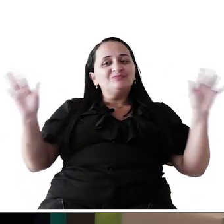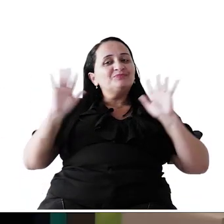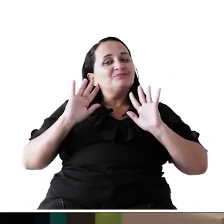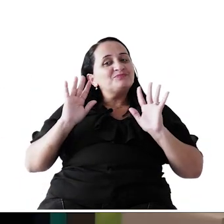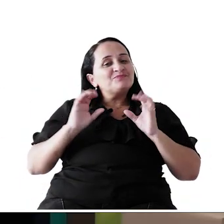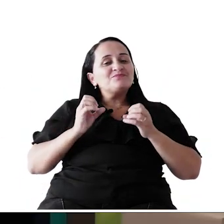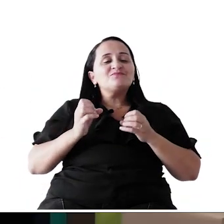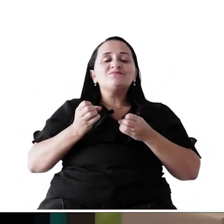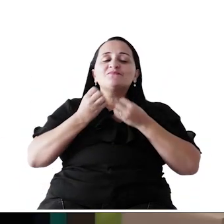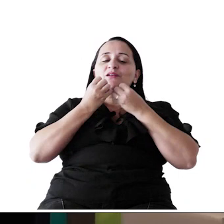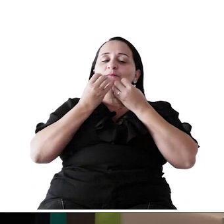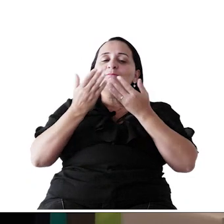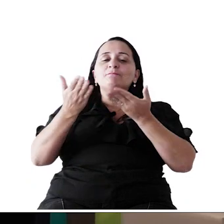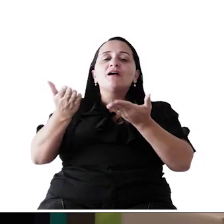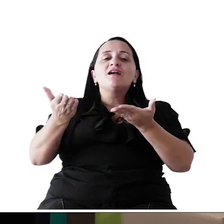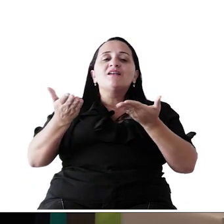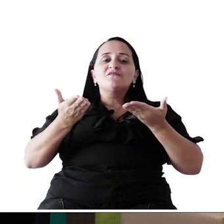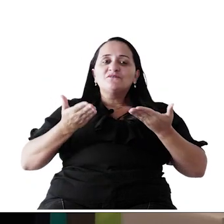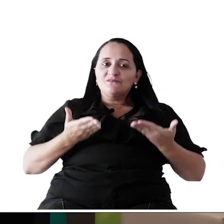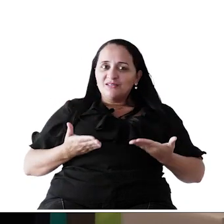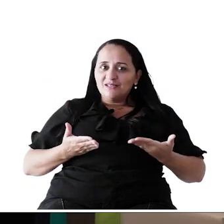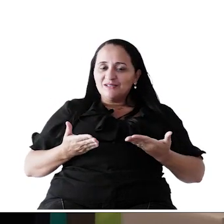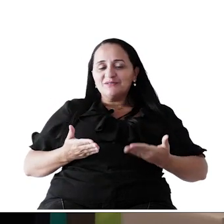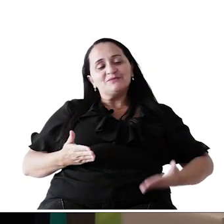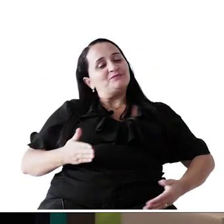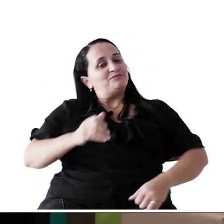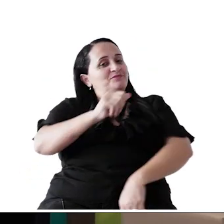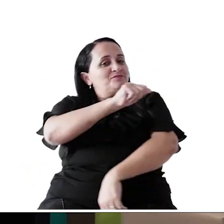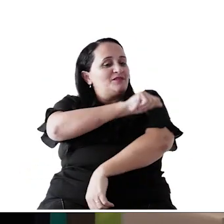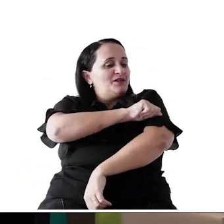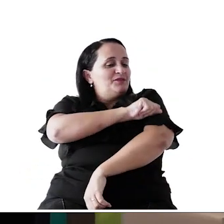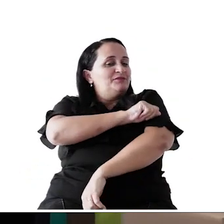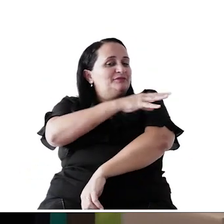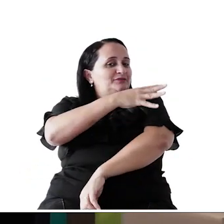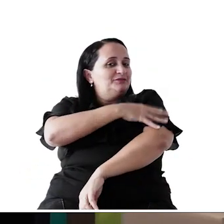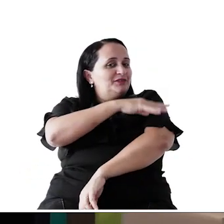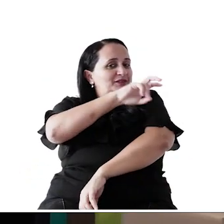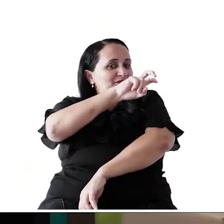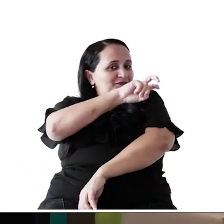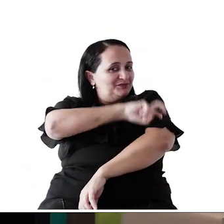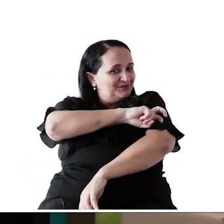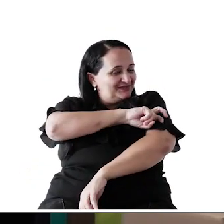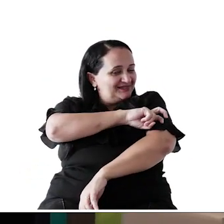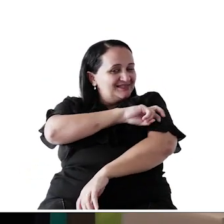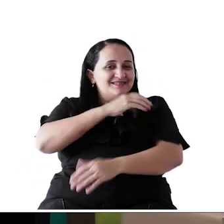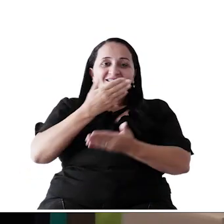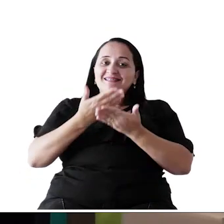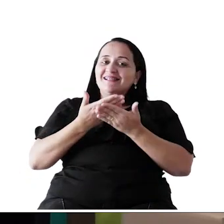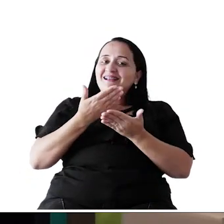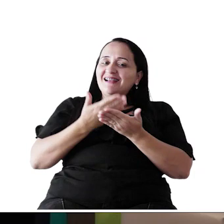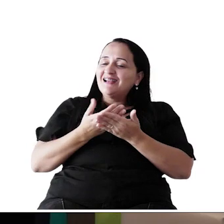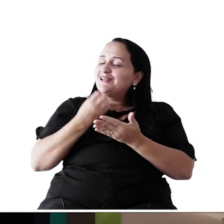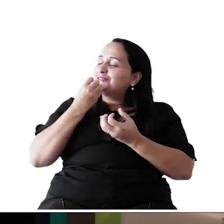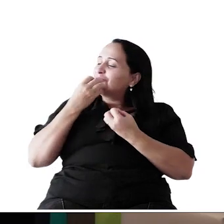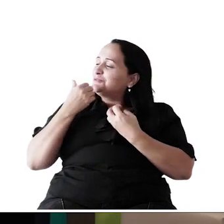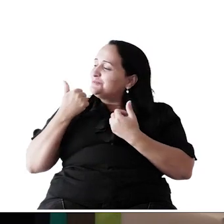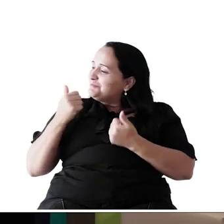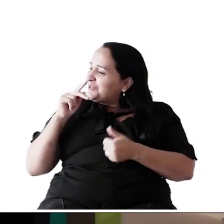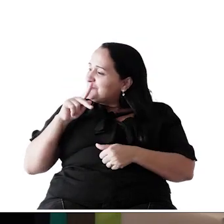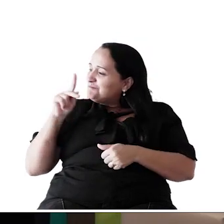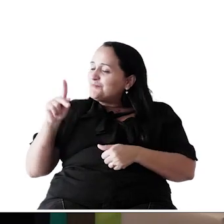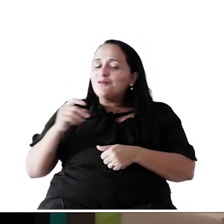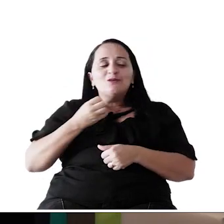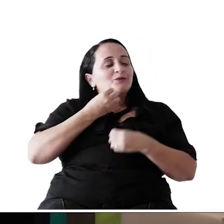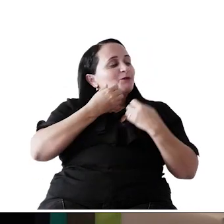Sejam muito bem-vindos, alunos do ciclo 2, quarto e quinto ano da nossa rede municipal de ensino. Tudo bem, Pró Maria Tereza? Como vai,